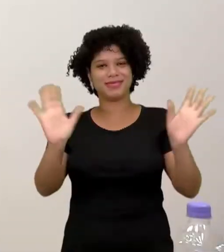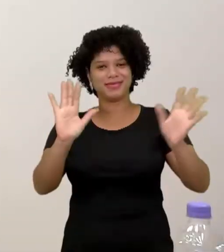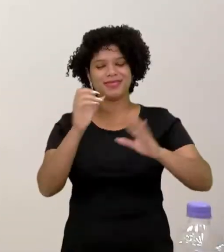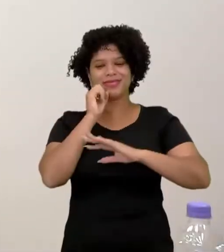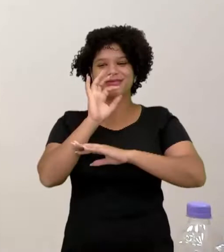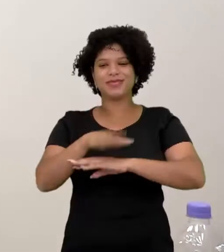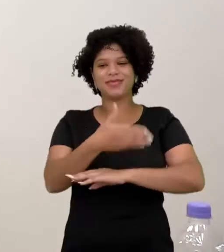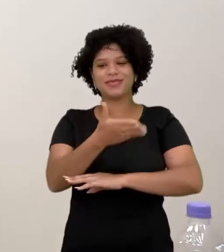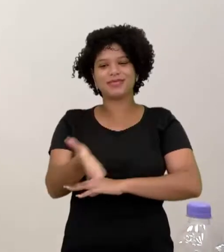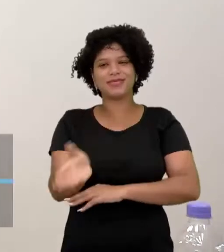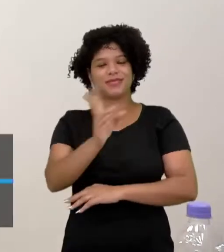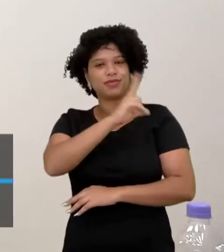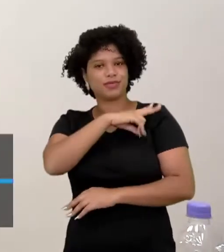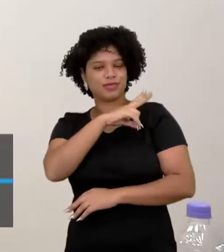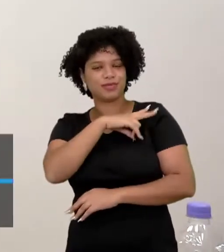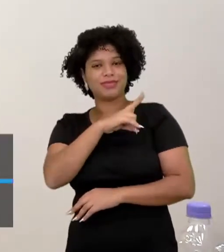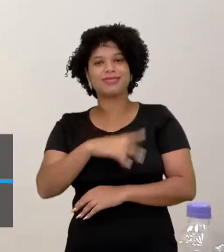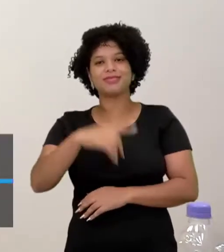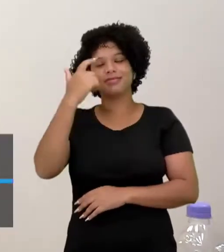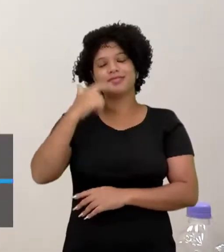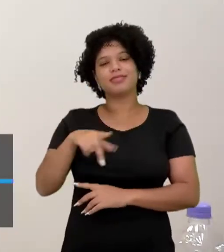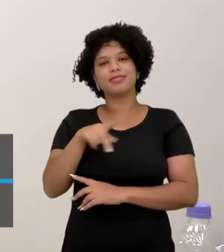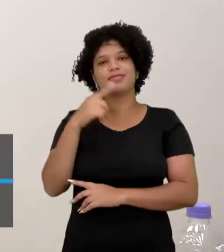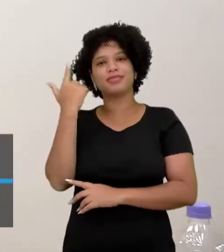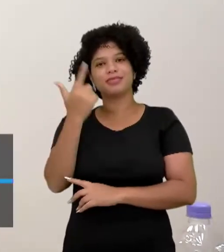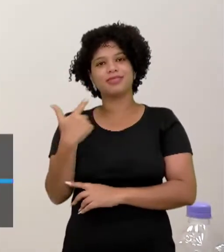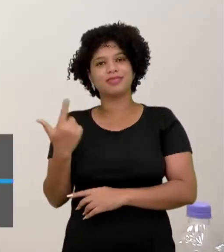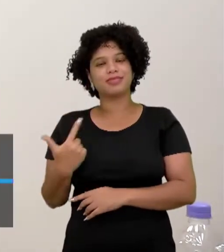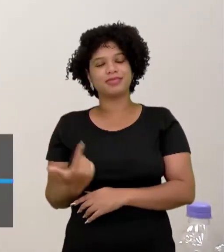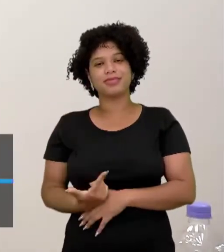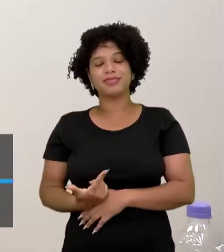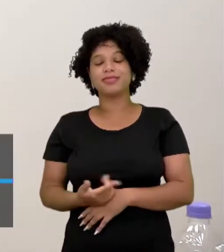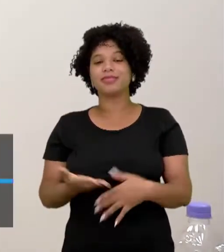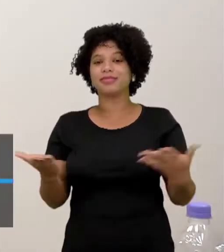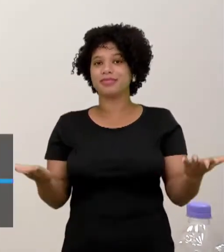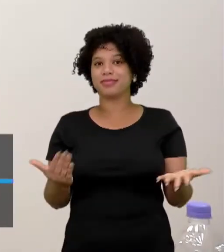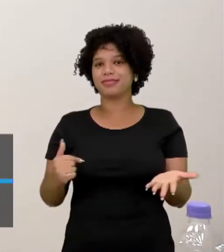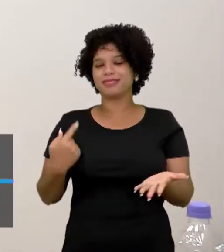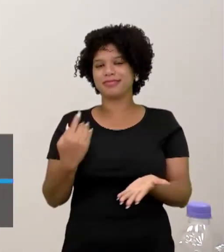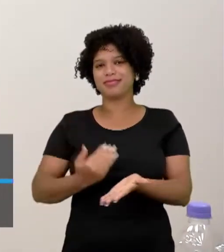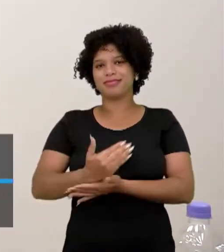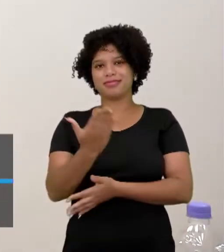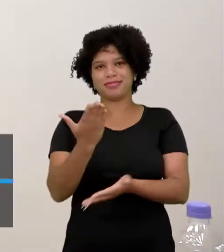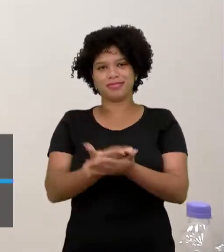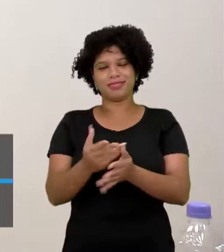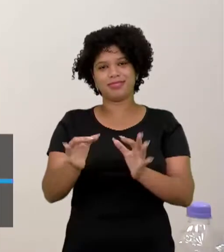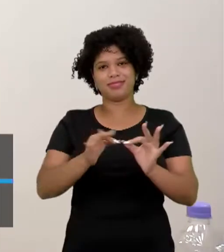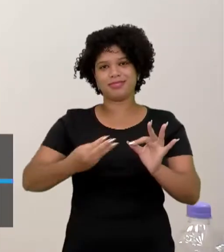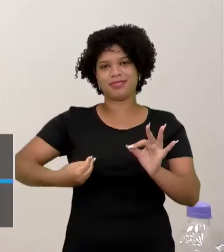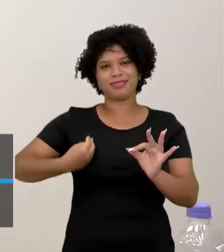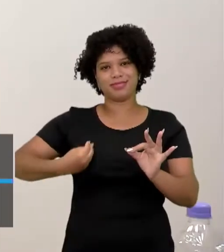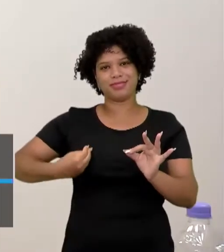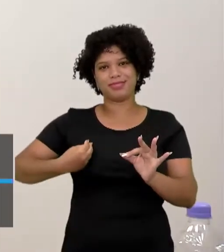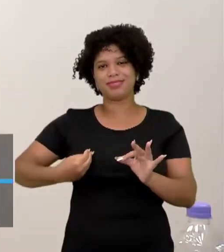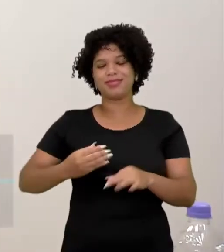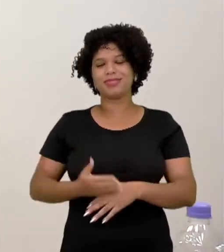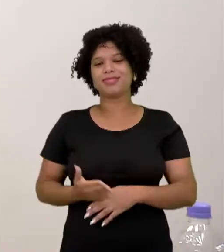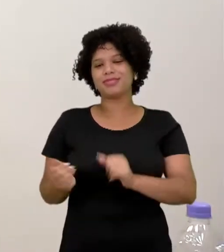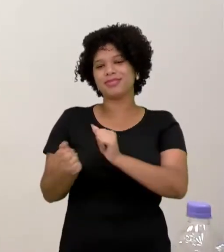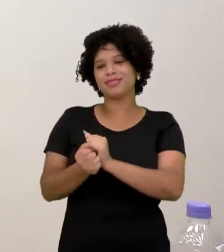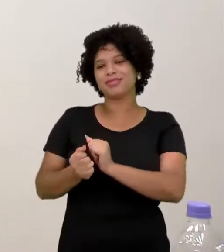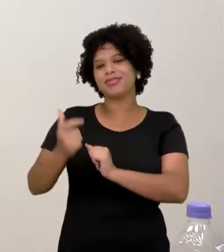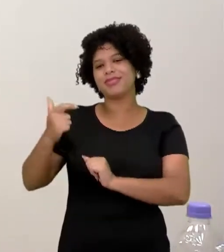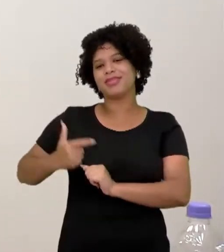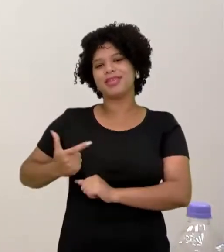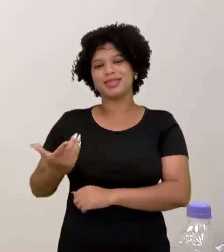Boa tarde, segunda série do ensino médio. Eu sou a professora Luanda. Estamos começando mais uma aula de projeto de vida. E aqui ao meu lado,